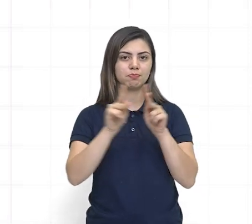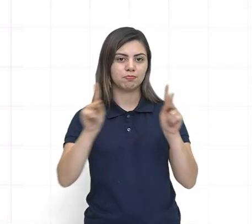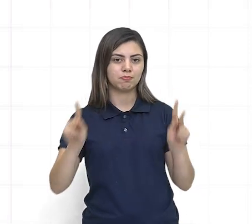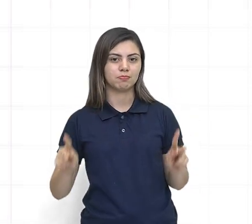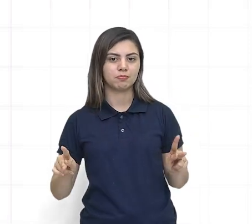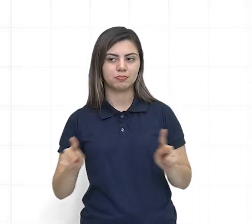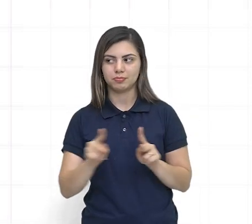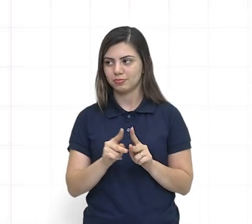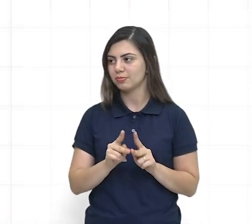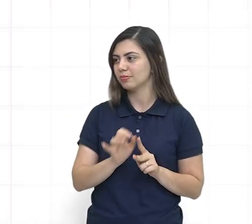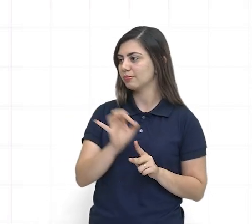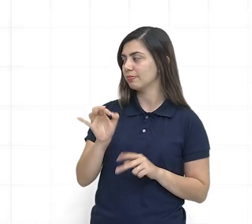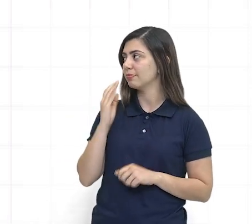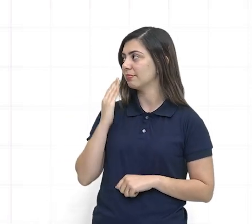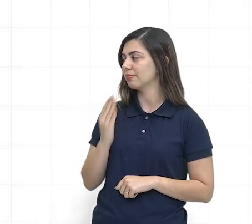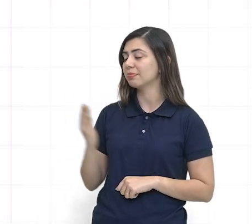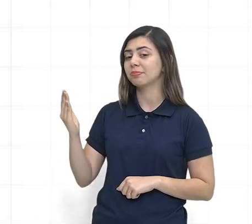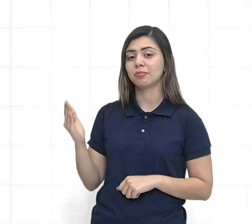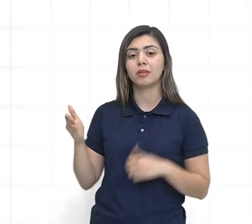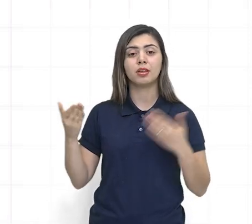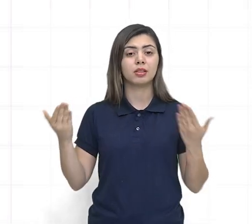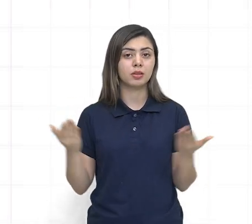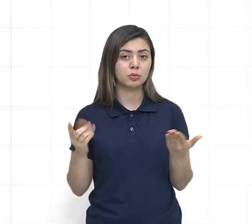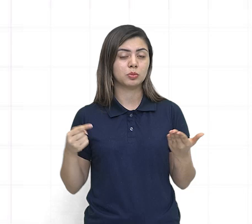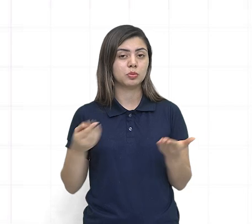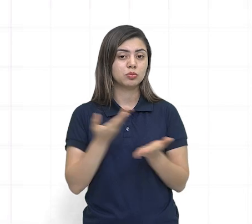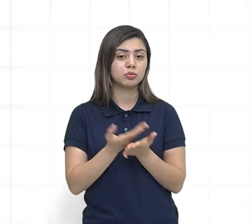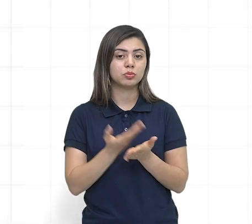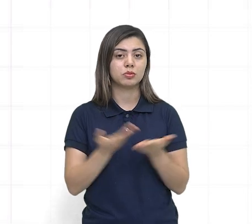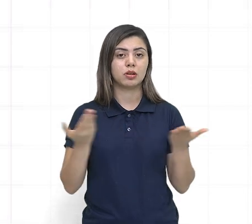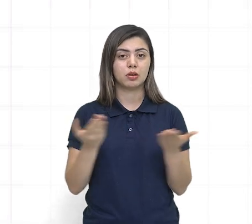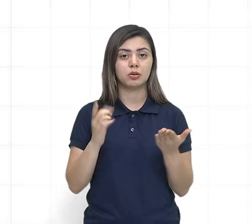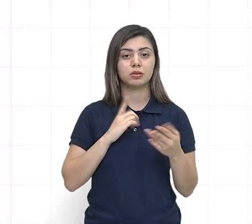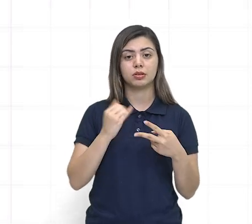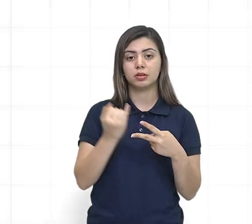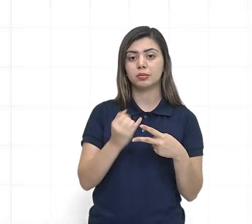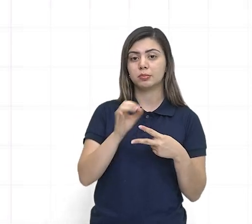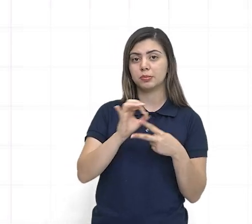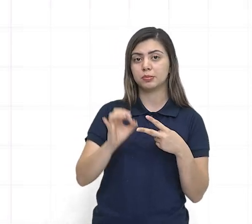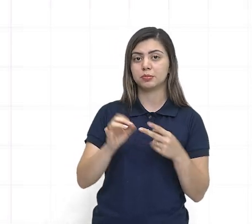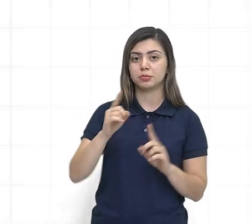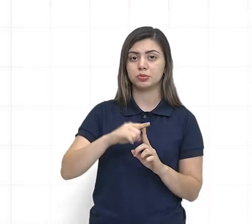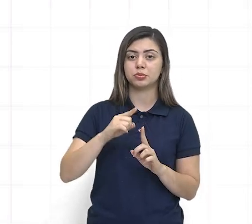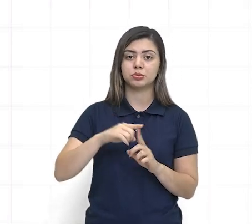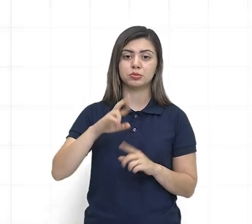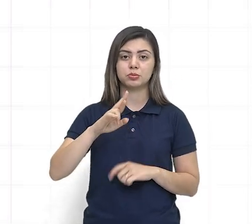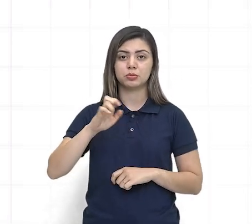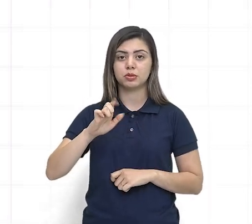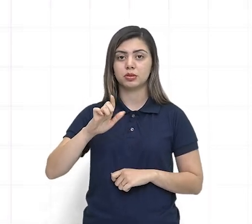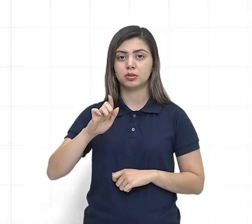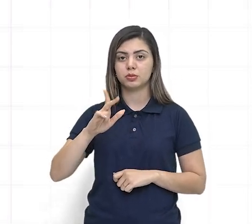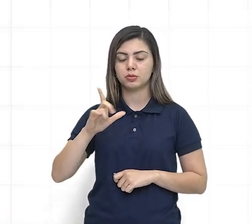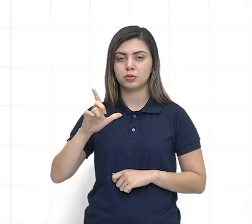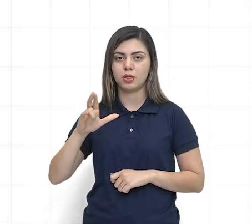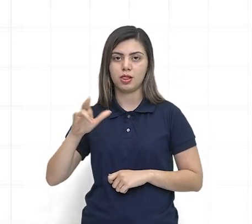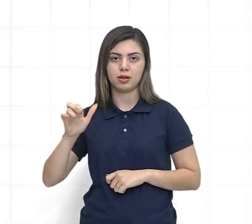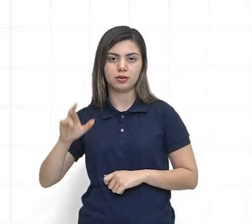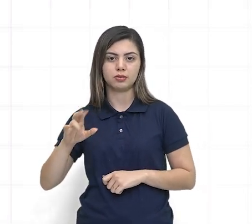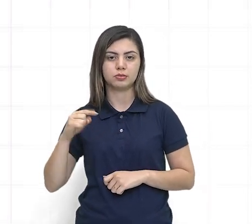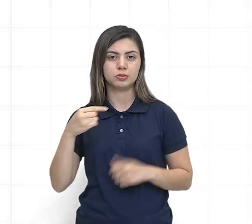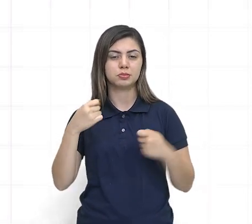quando nós falamos de polígono regular, certo? Nós já temos que ter em